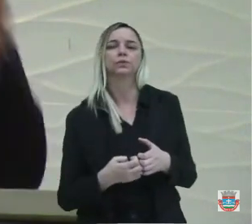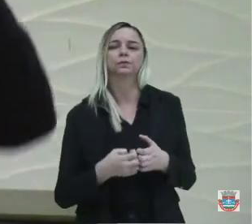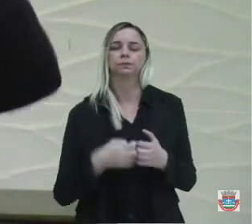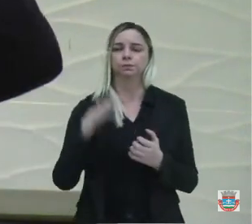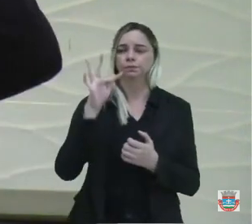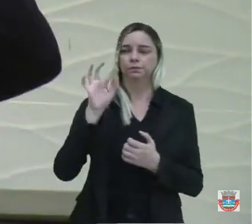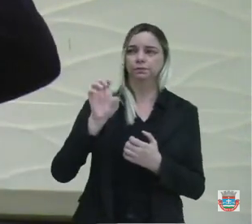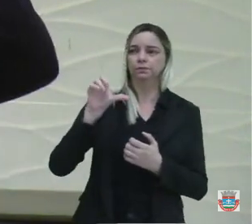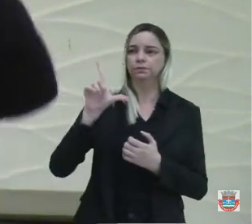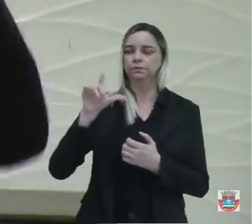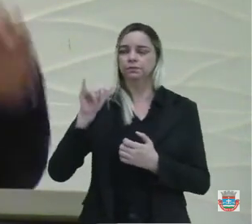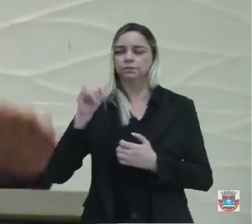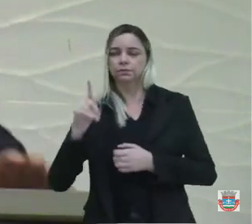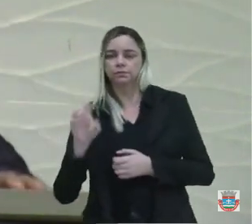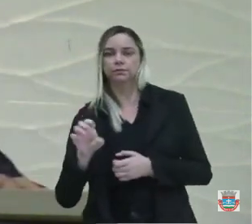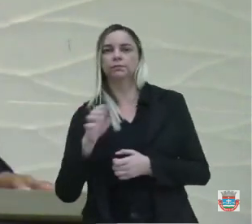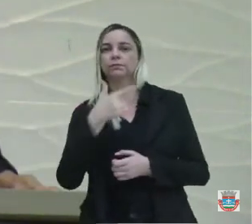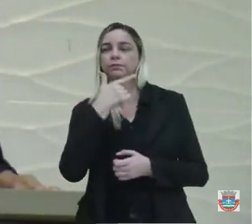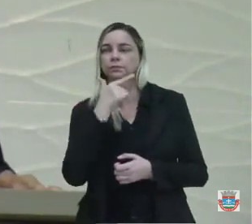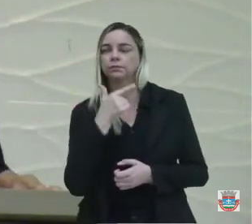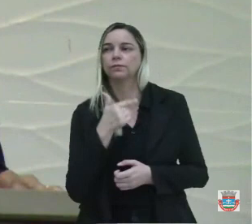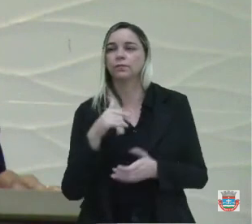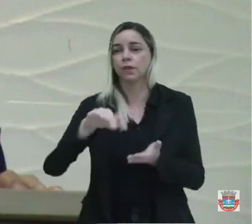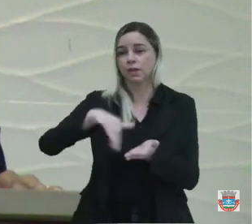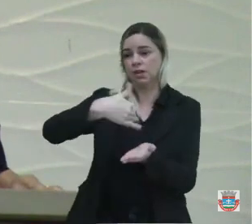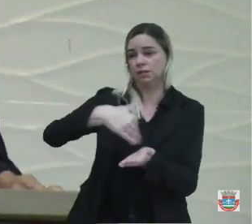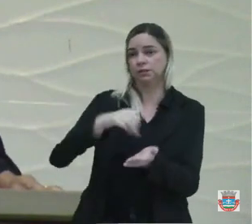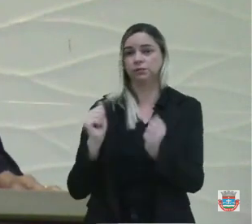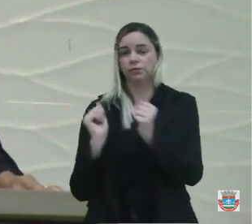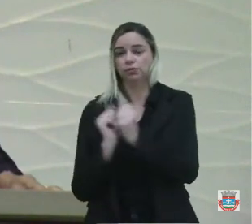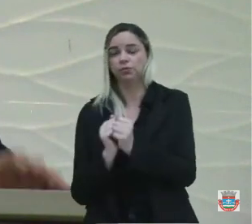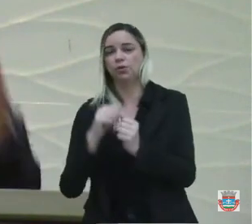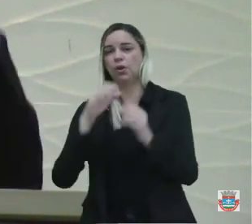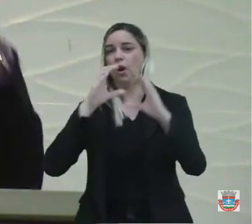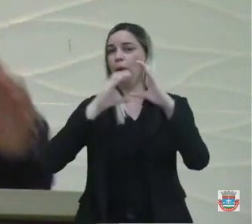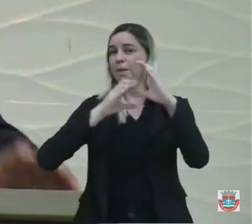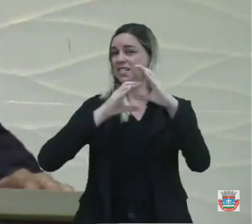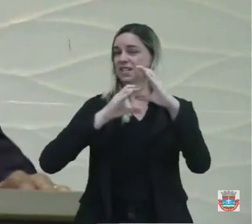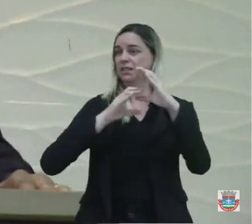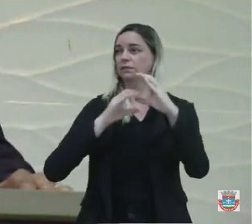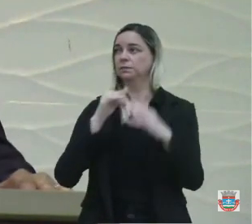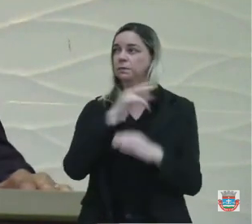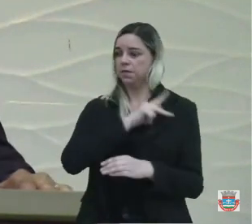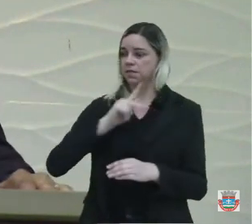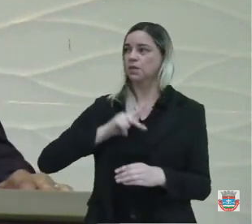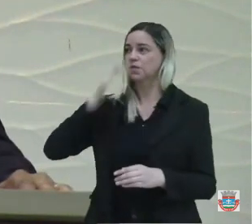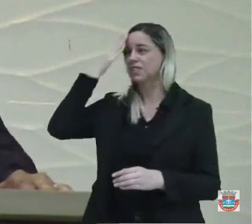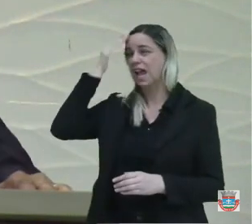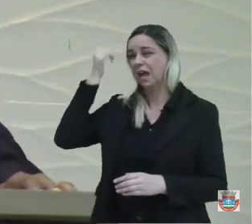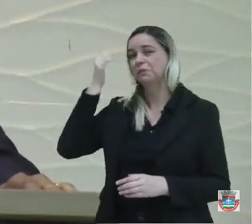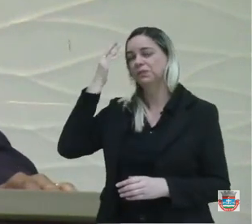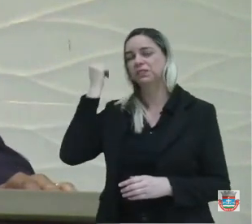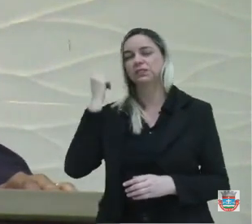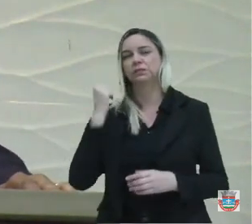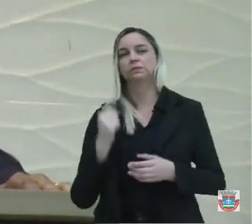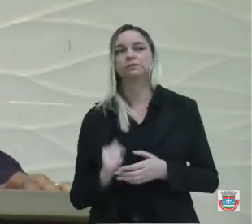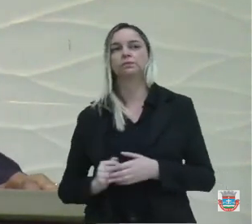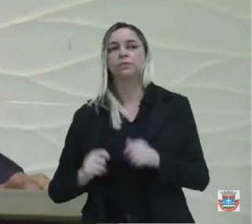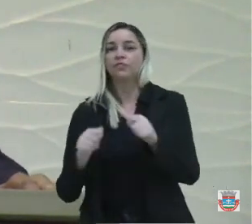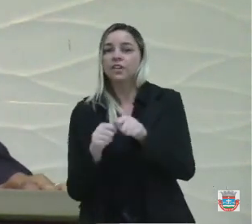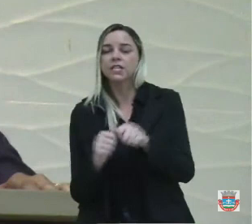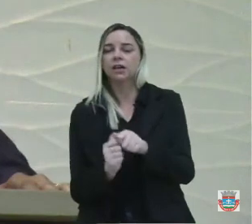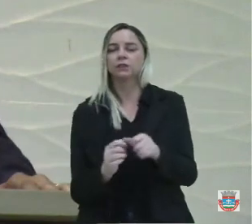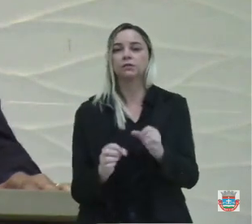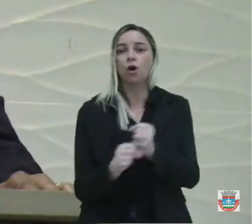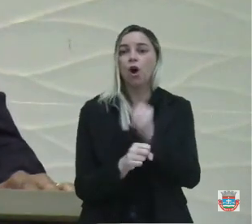Então, o secretário, junto com a Compesa, né, o presidente Avanildo aqui sabe, que vai fazer uma